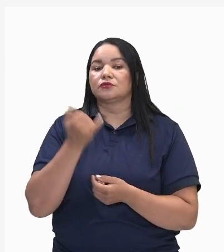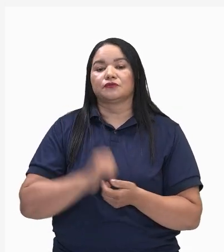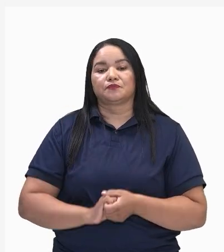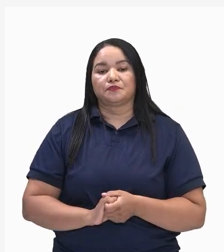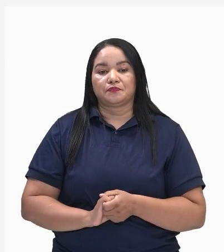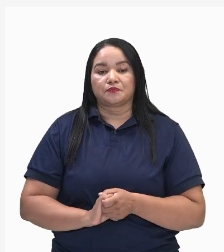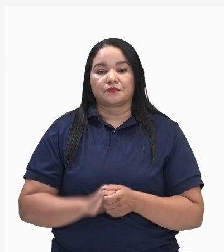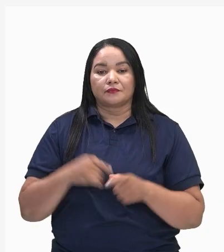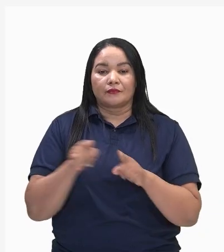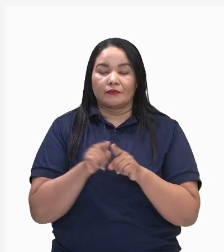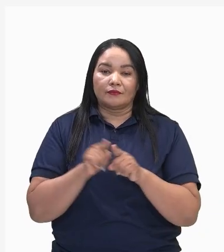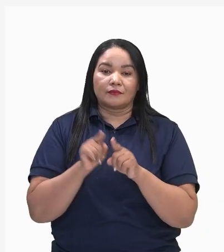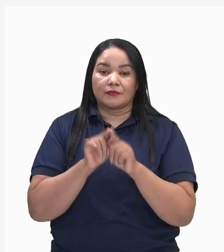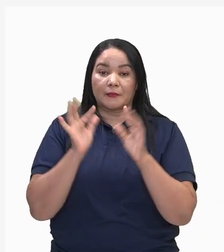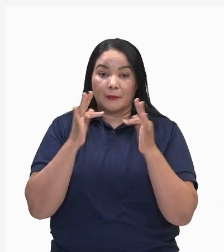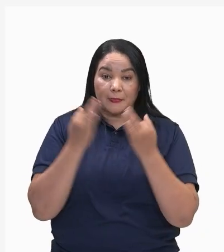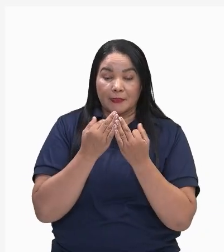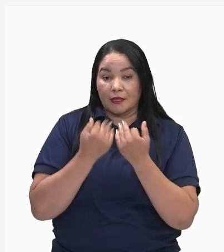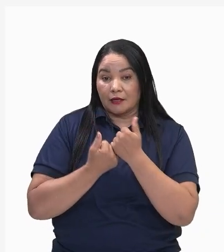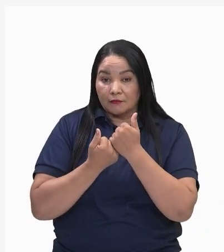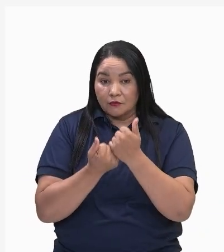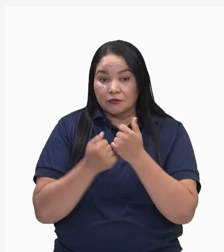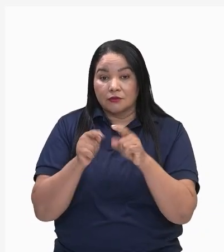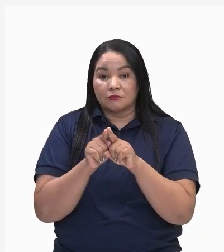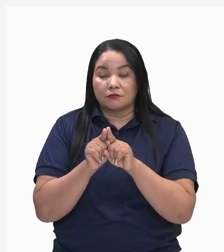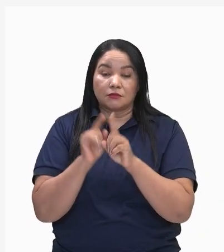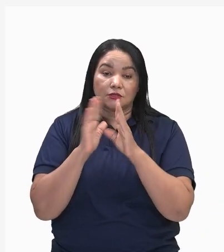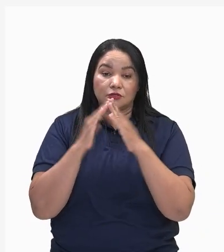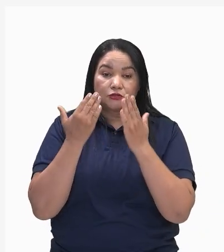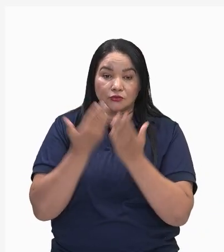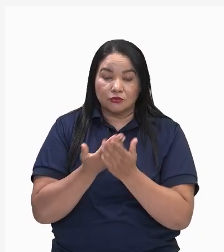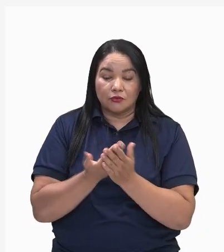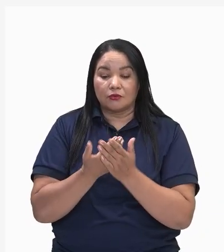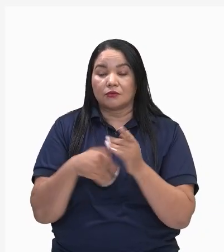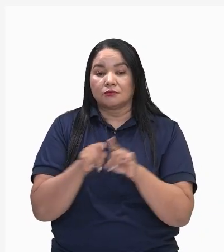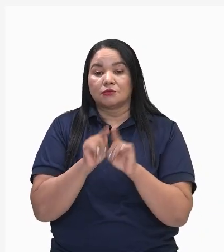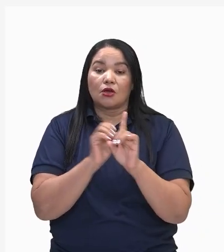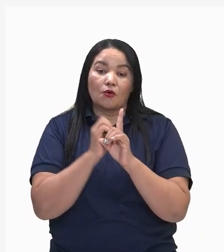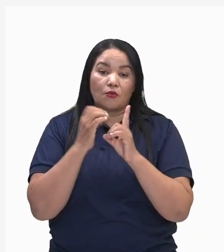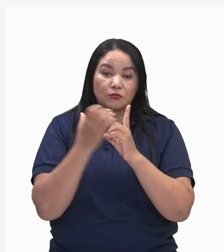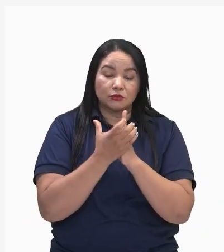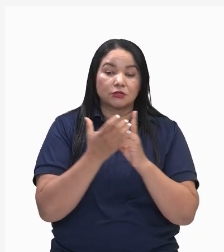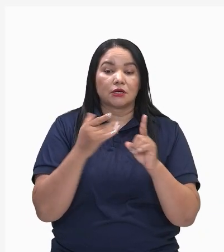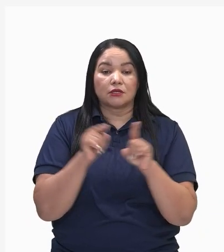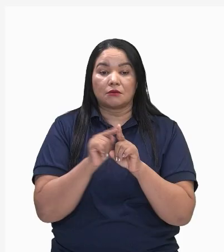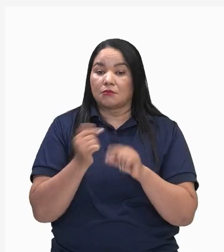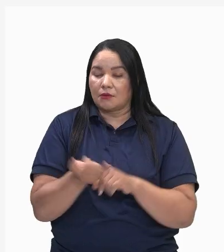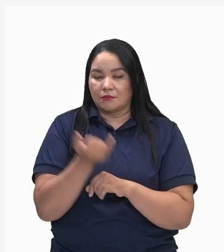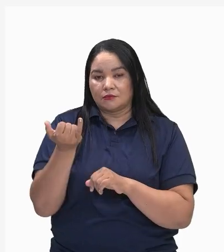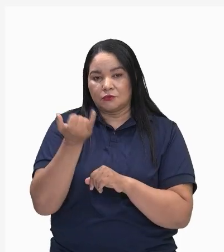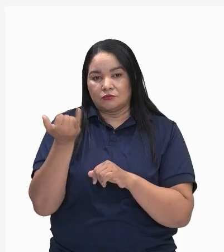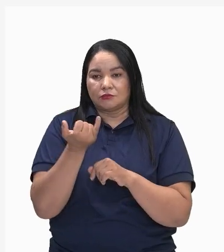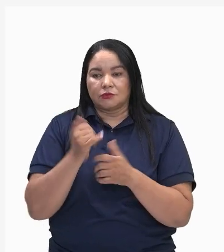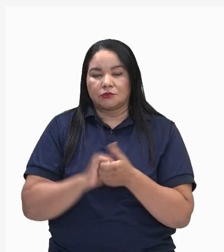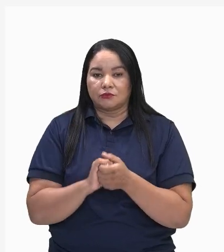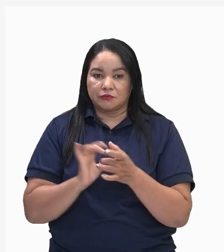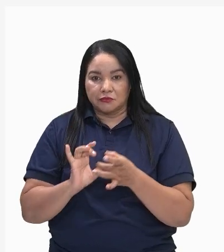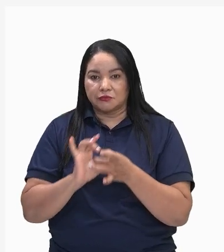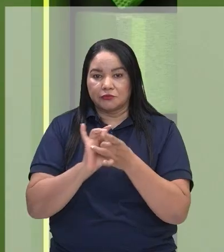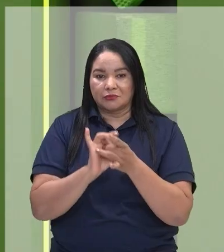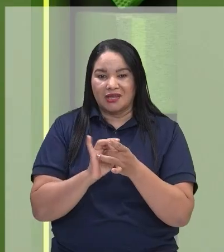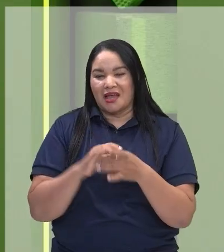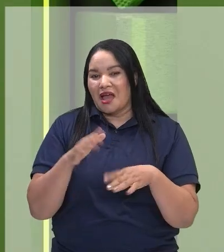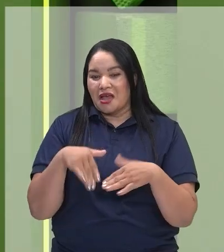na família, na escola e na comunidade em geral também são importantes, né? Então a gente não pode simplesmente deixar